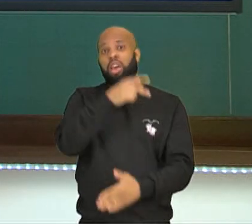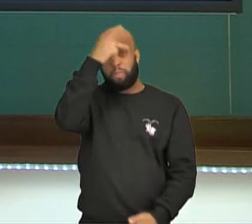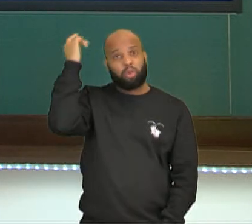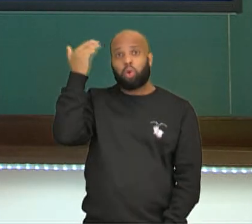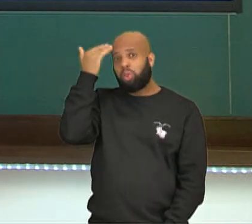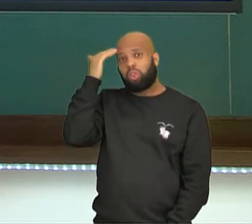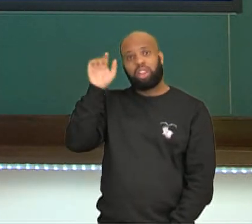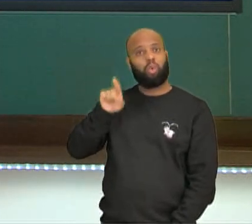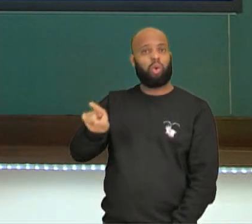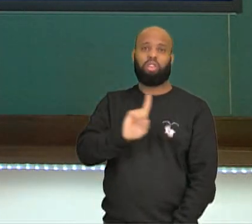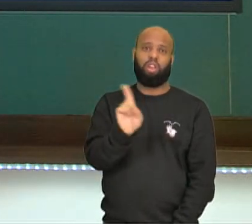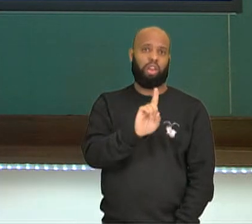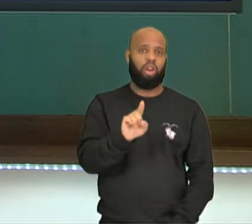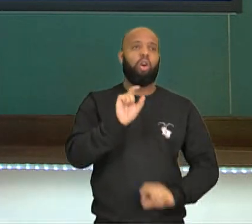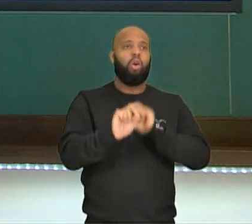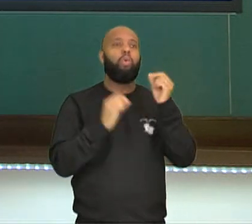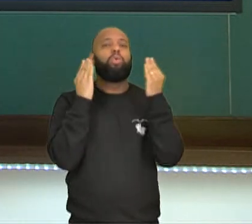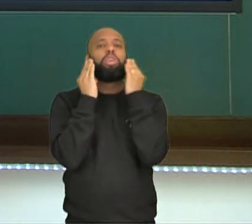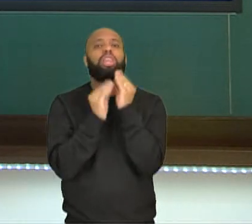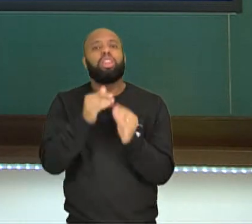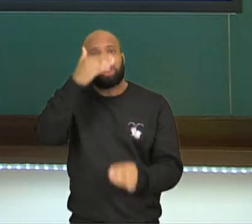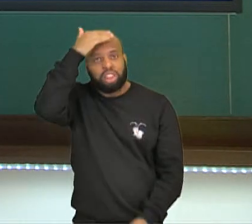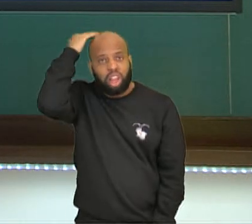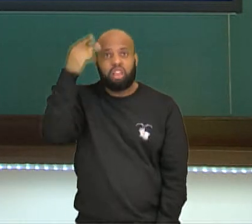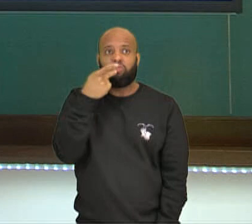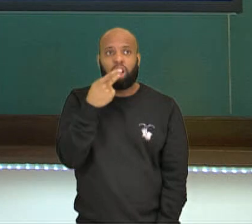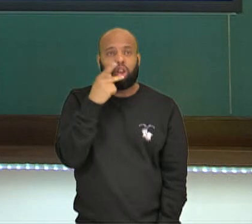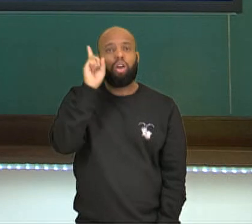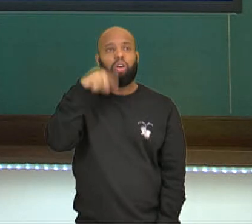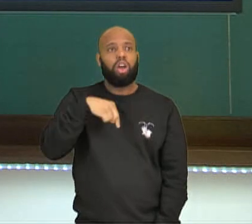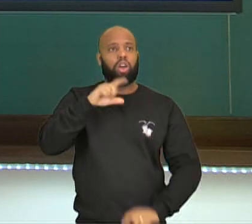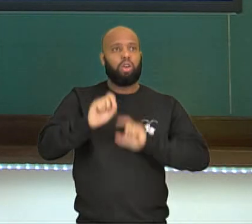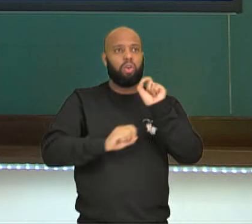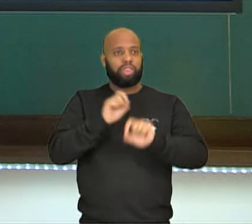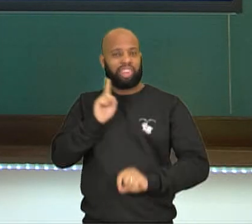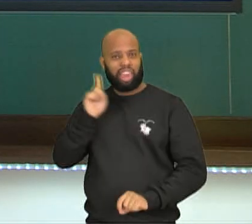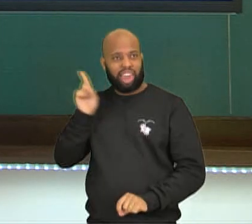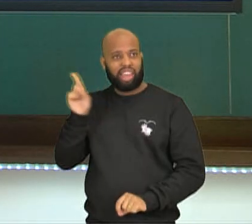interpretada. O que o Charles Darwin disse, e essa